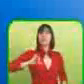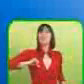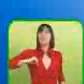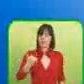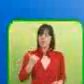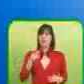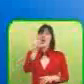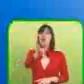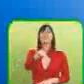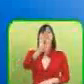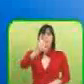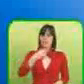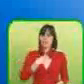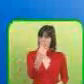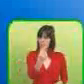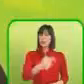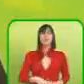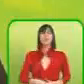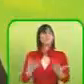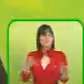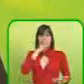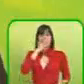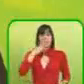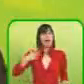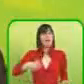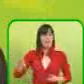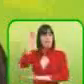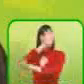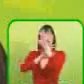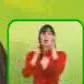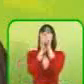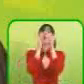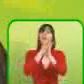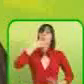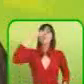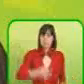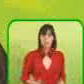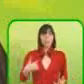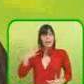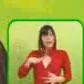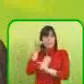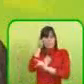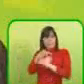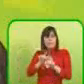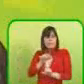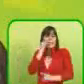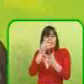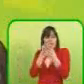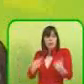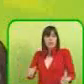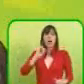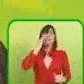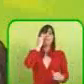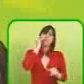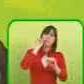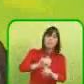verdes é escolher a CDU. Se queremos uma Europa para todos, se queremos vencer esta crise provocada